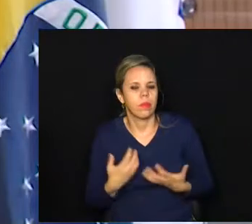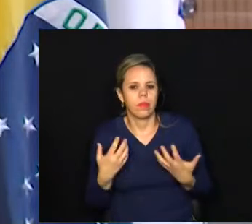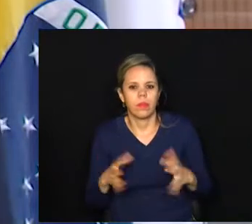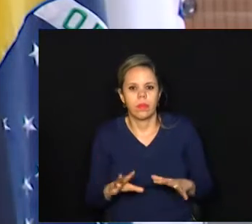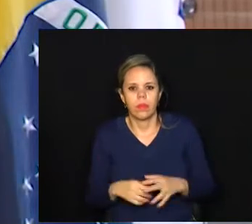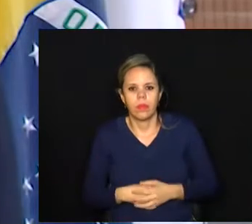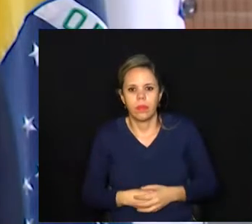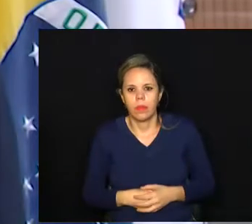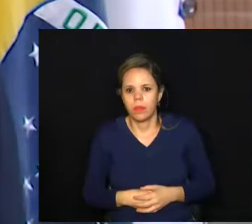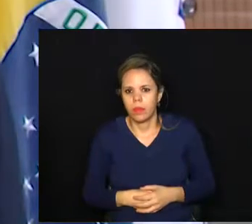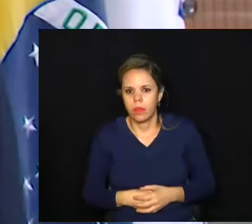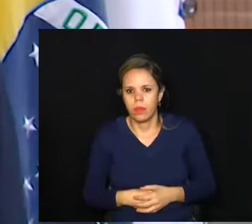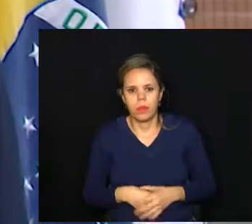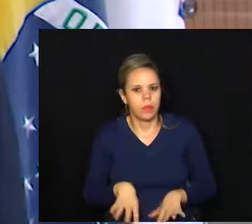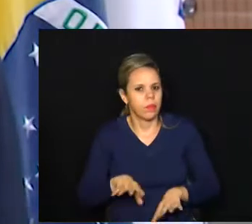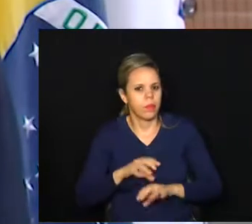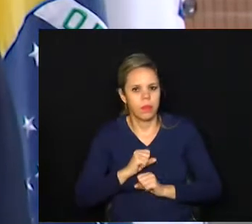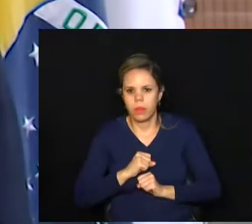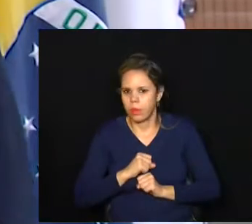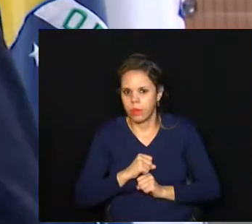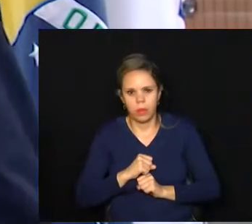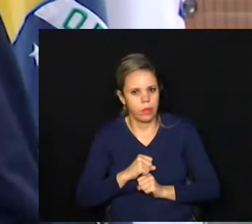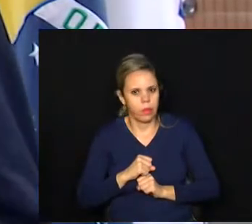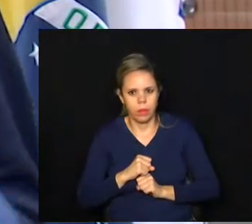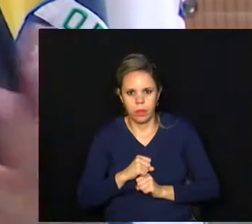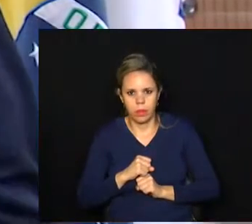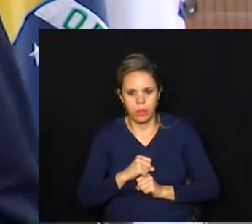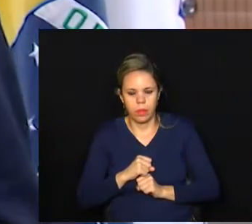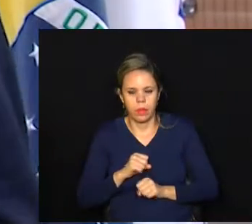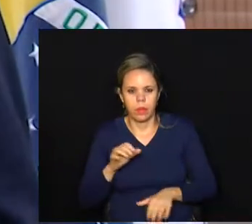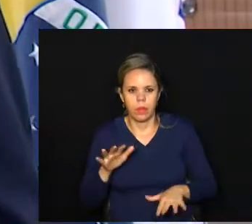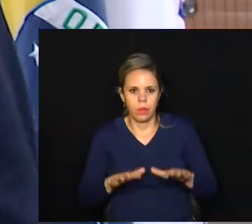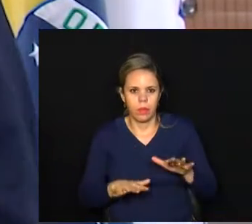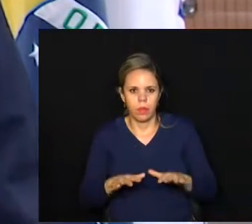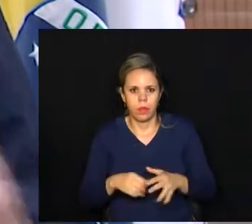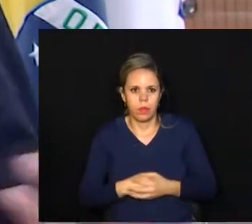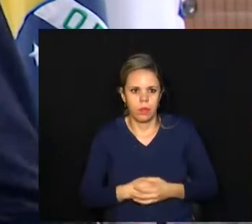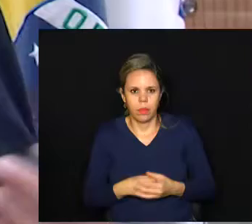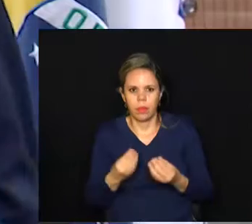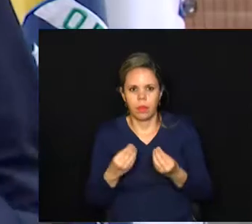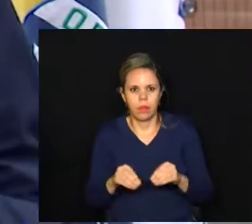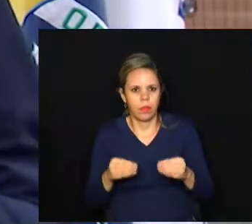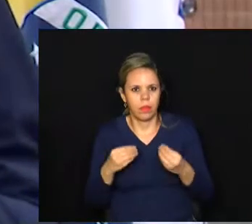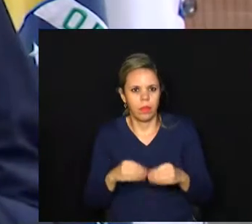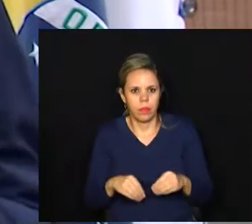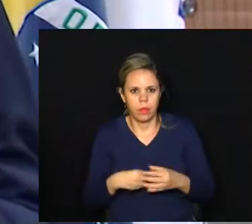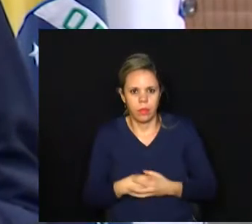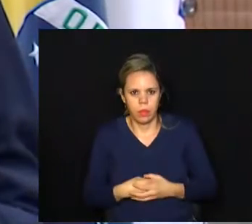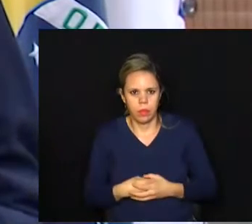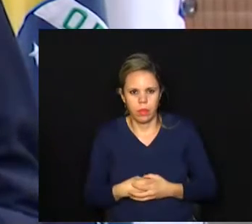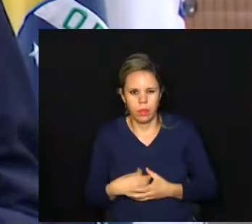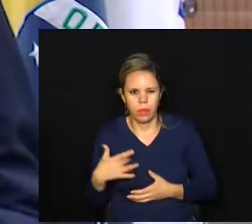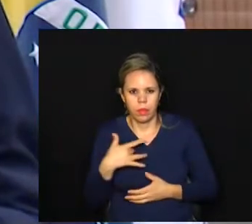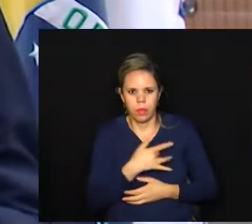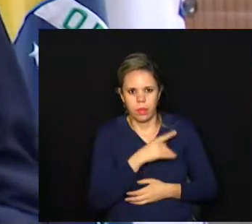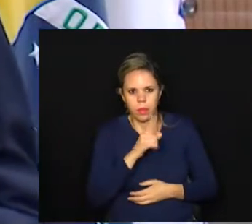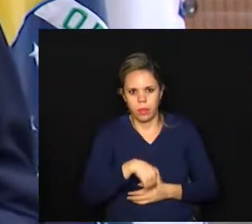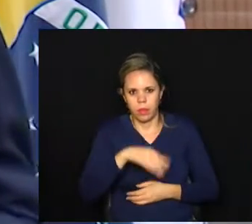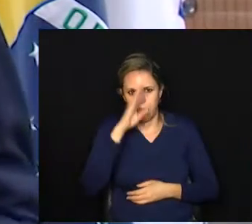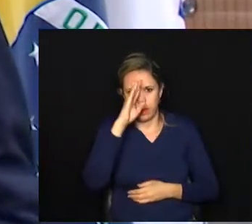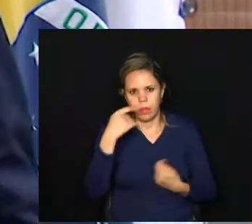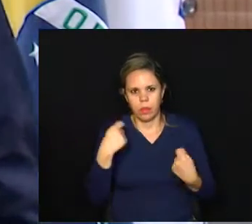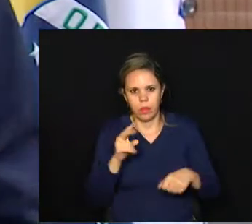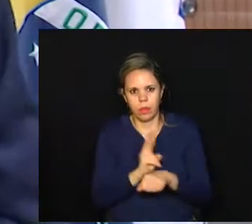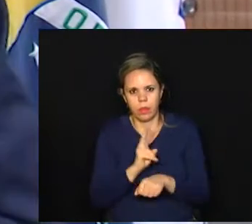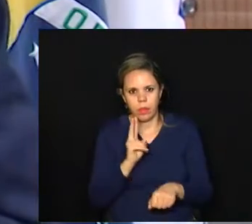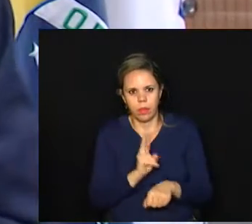ser contaminadas, e talvez afetar. Só a saúde é fundamental, ela precisa do